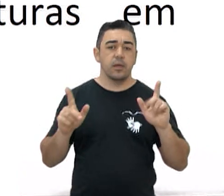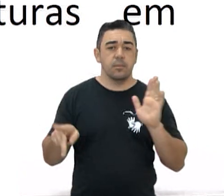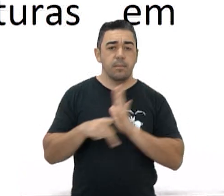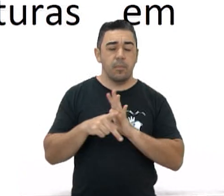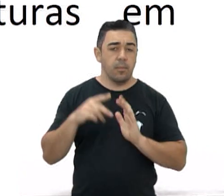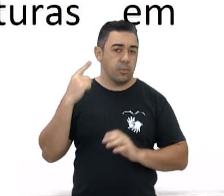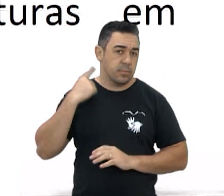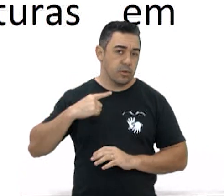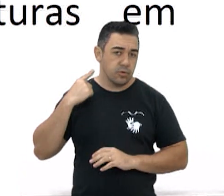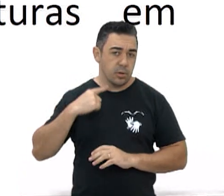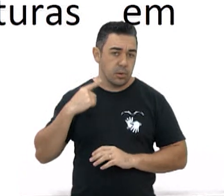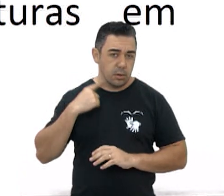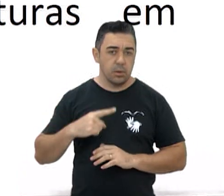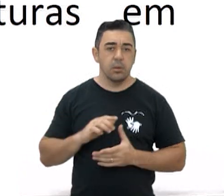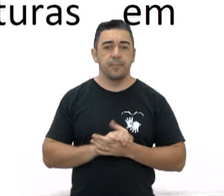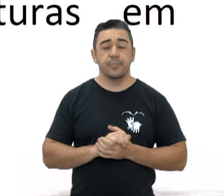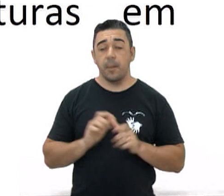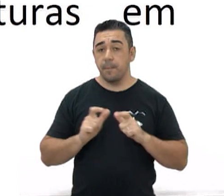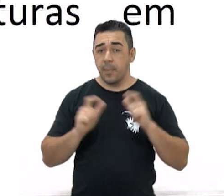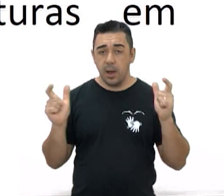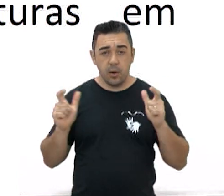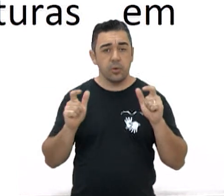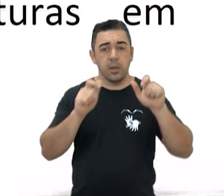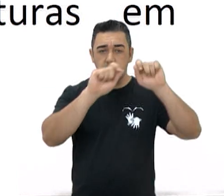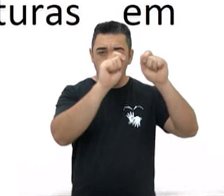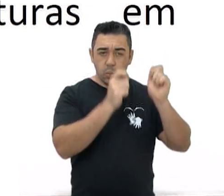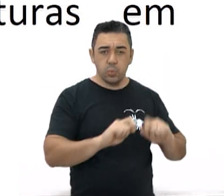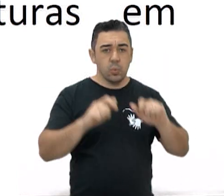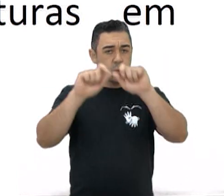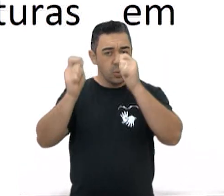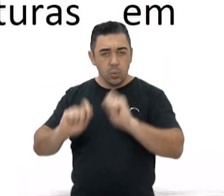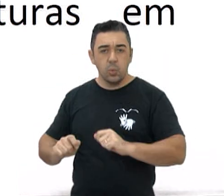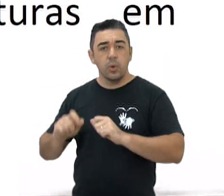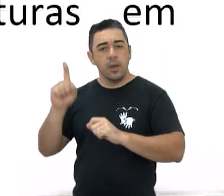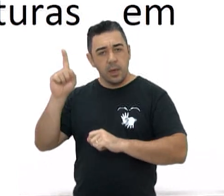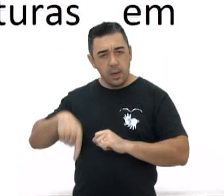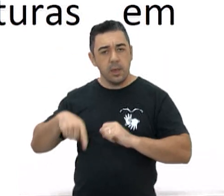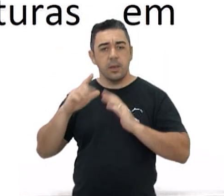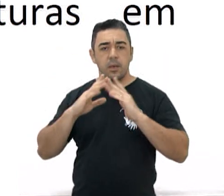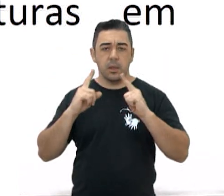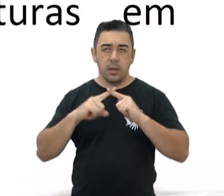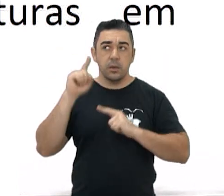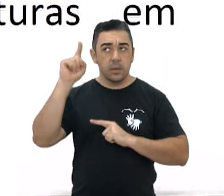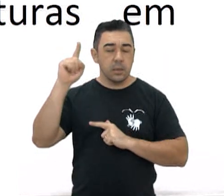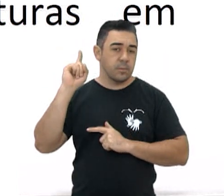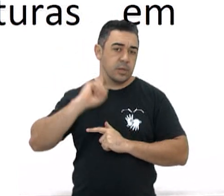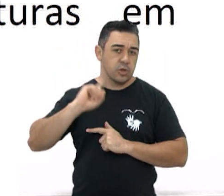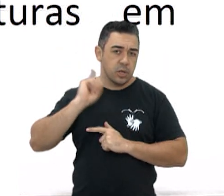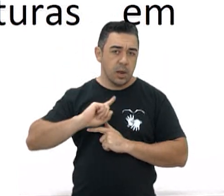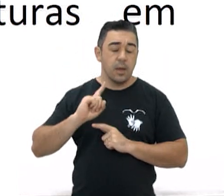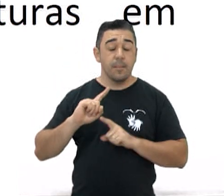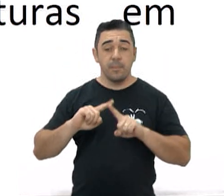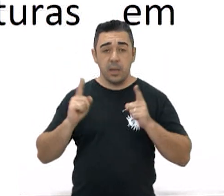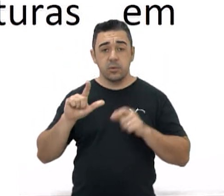mineiro. E a maioria das esculturas dele são das igrejas de Minas Gerais, apesar de ele ter feito em outros estados também.